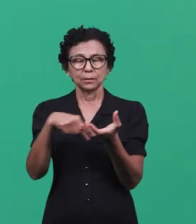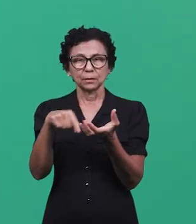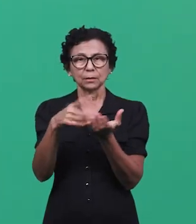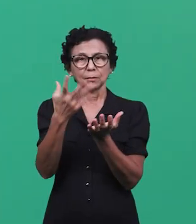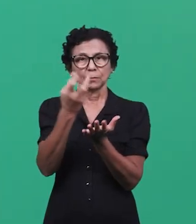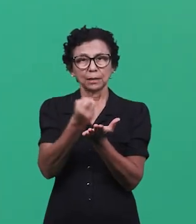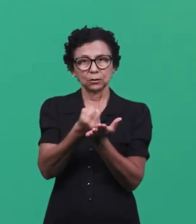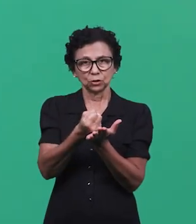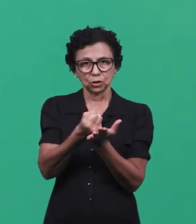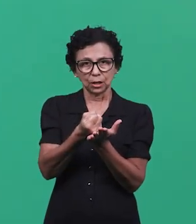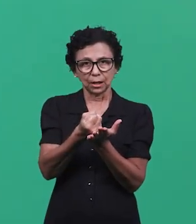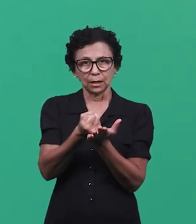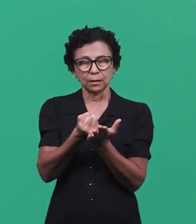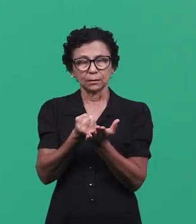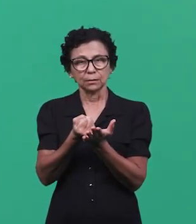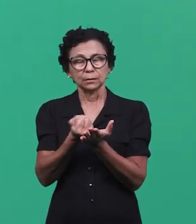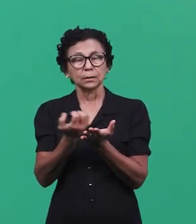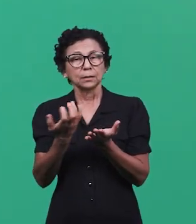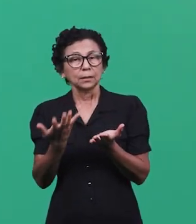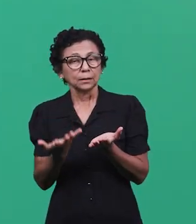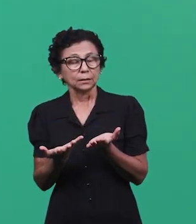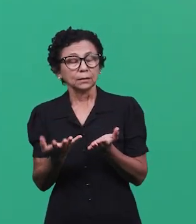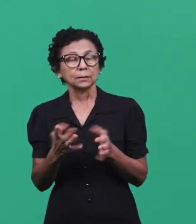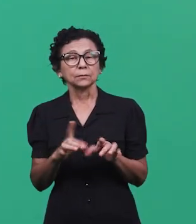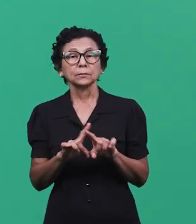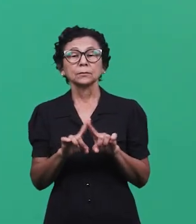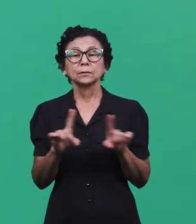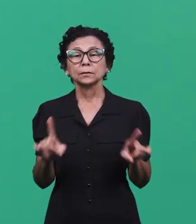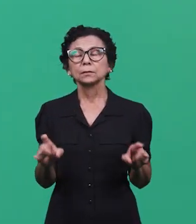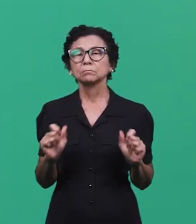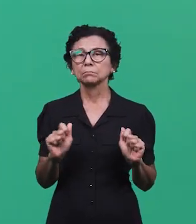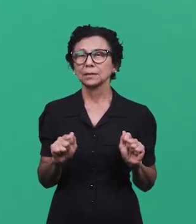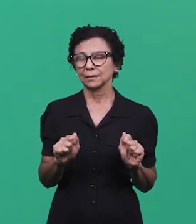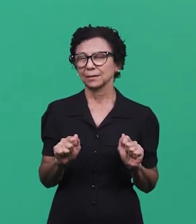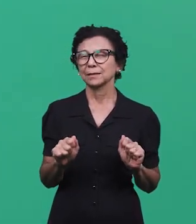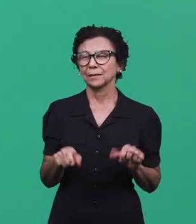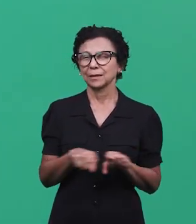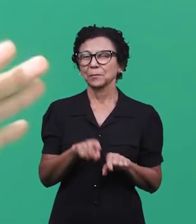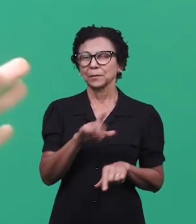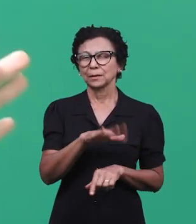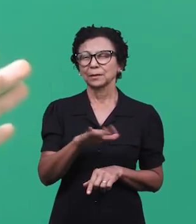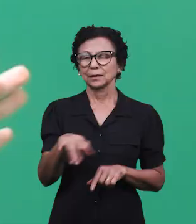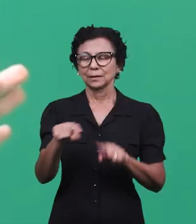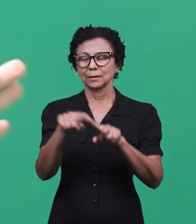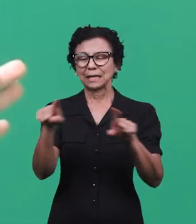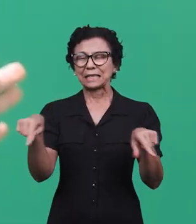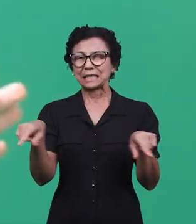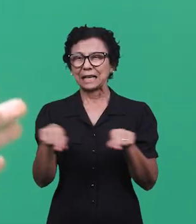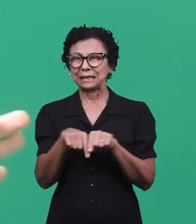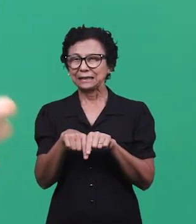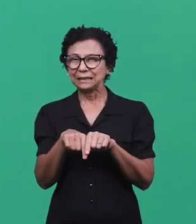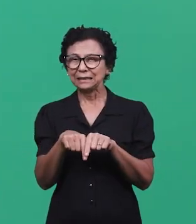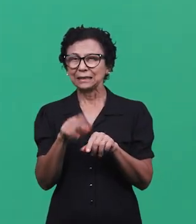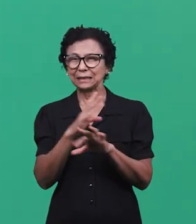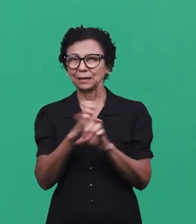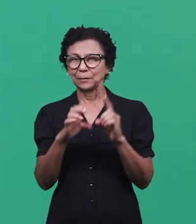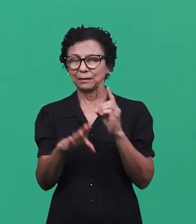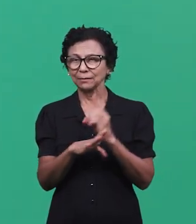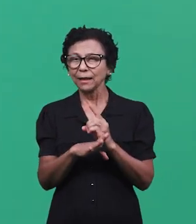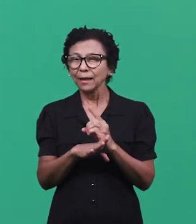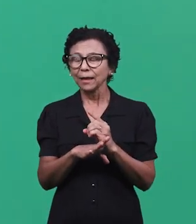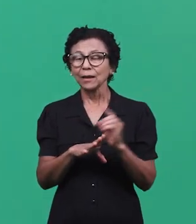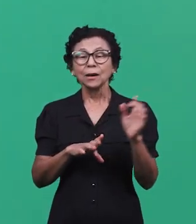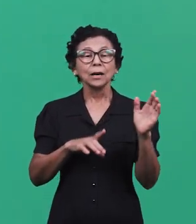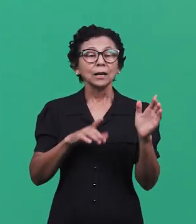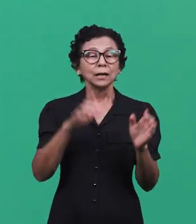nós podemos também, sabe aquela criança que responde a pergunta na sala, mas lá no templo fica mais tímida, não quer